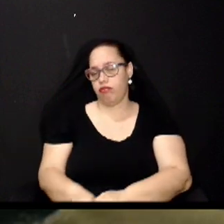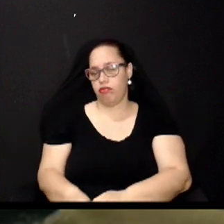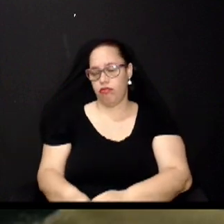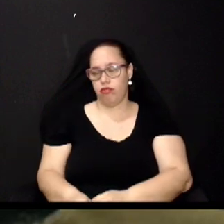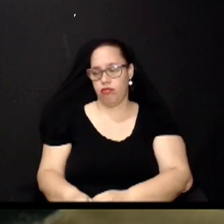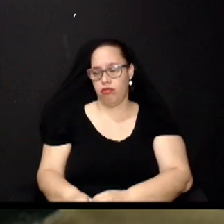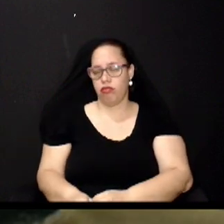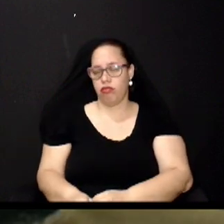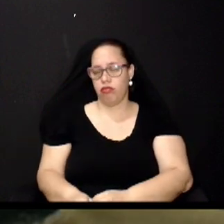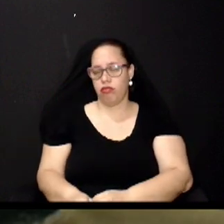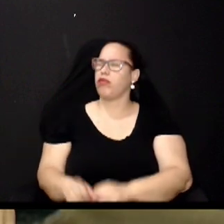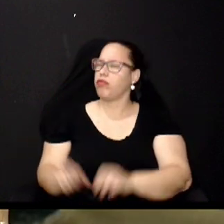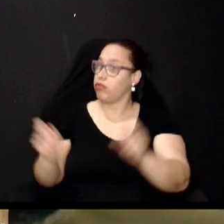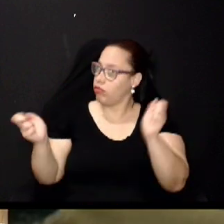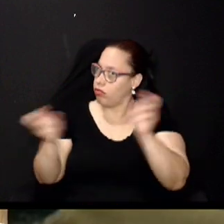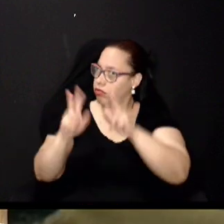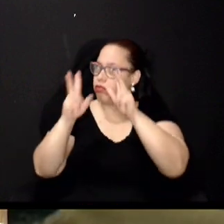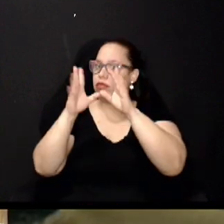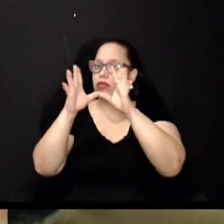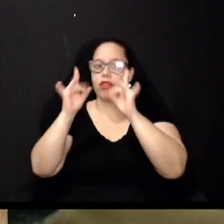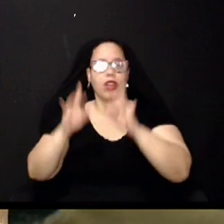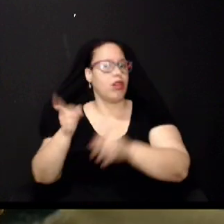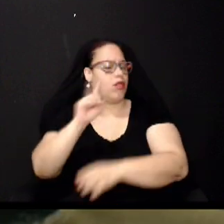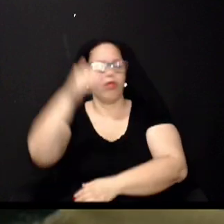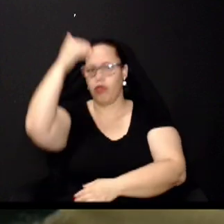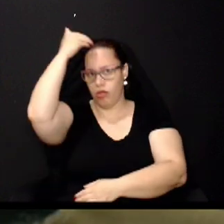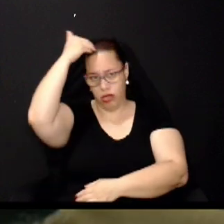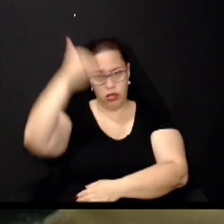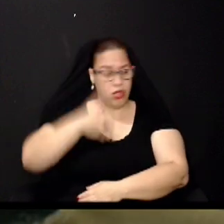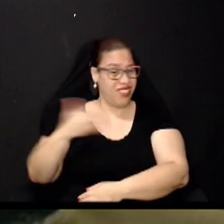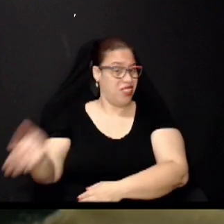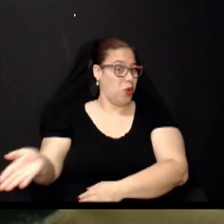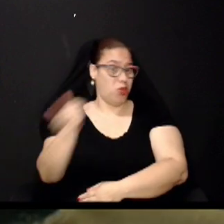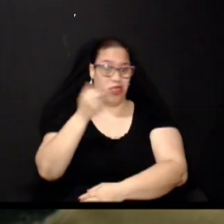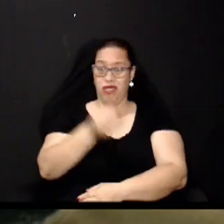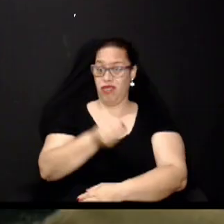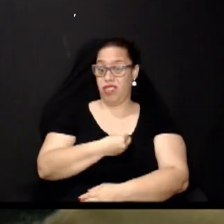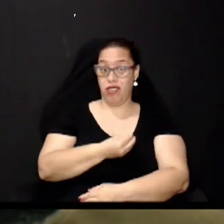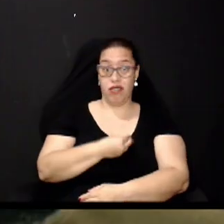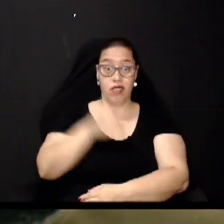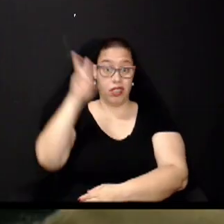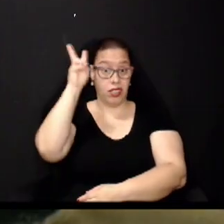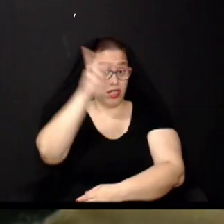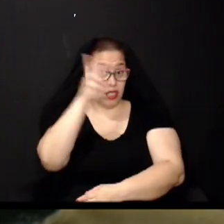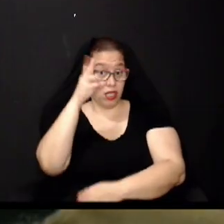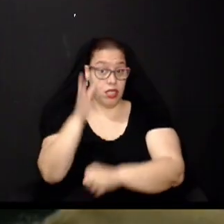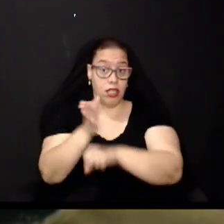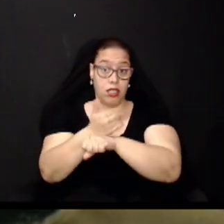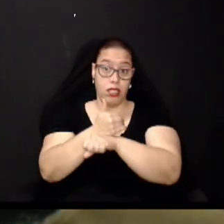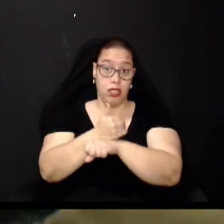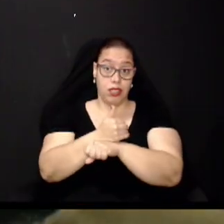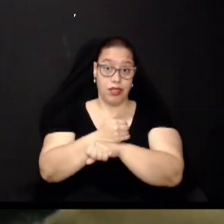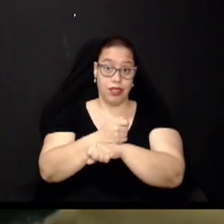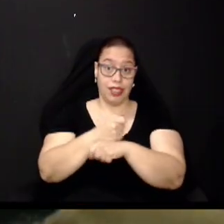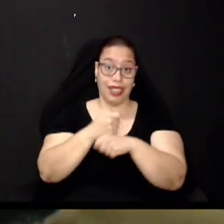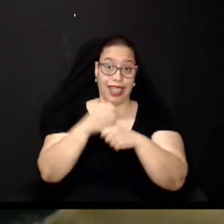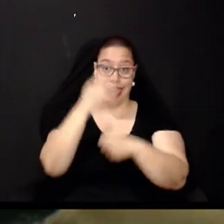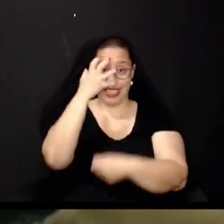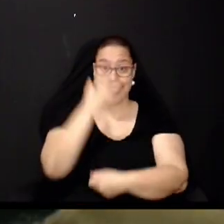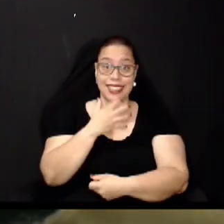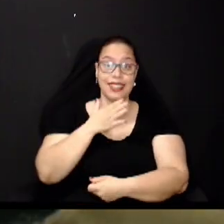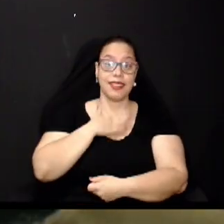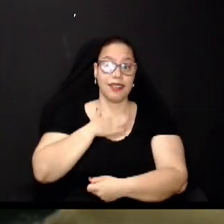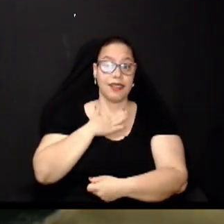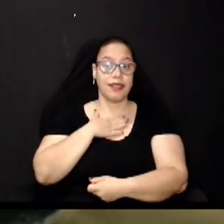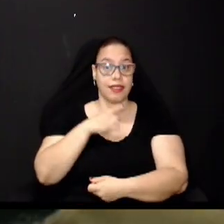os detalhes, não se culpe e vamos embora viver a vida. E lembrando que, né, antes que os meninos fiquem bravos comigo, tem também